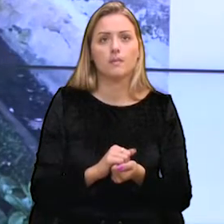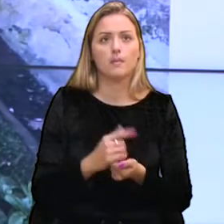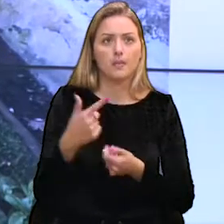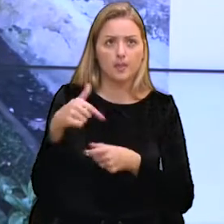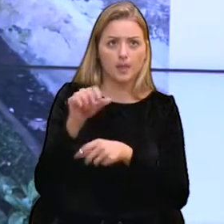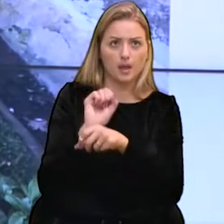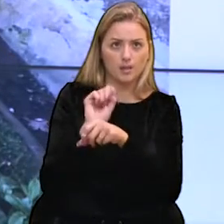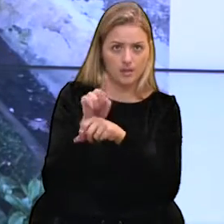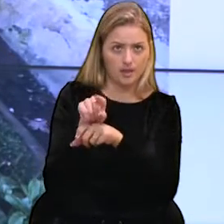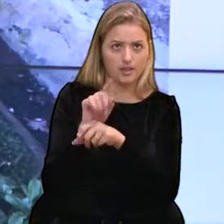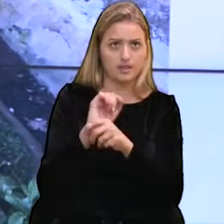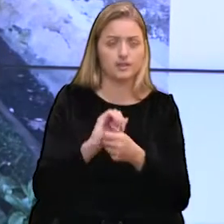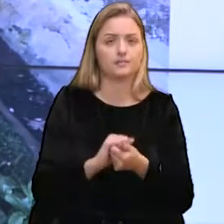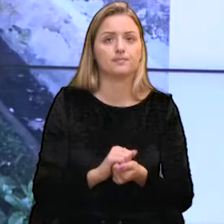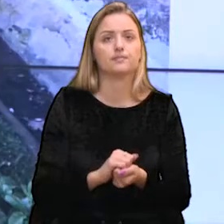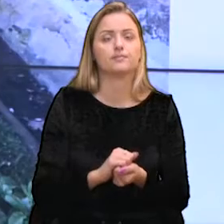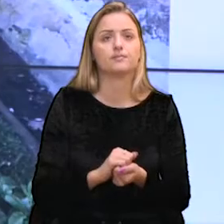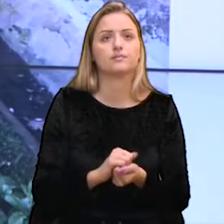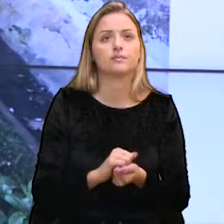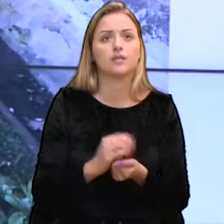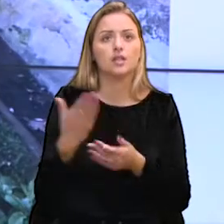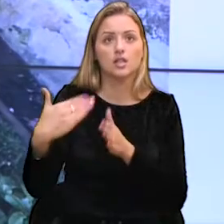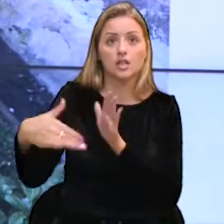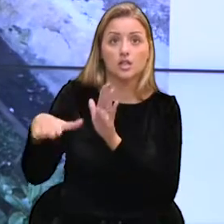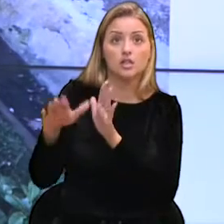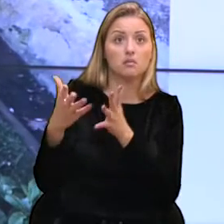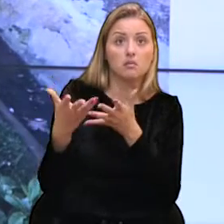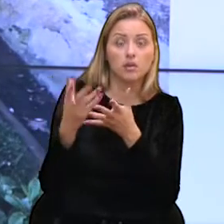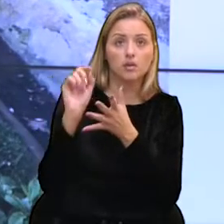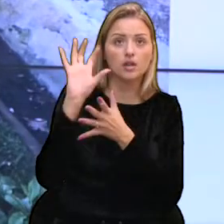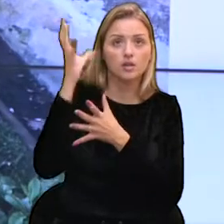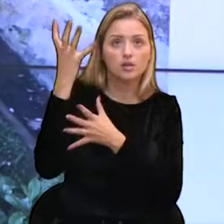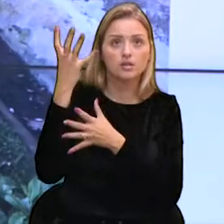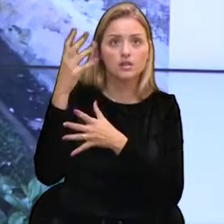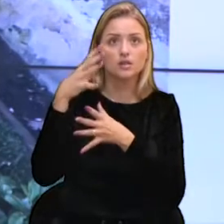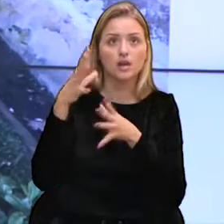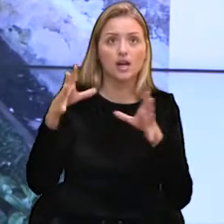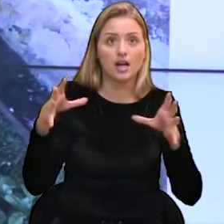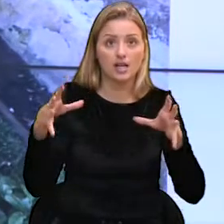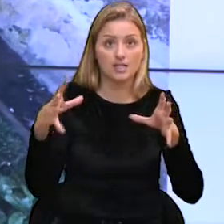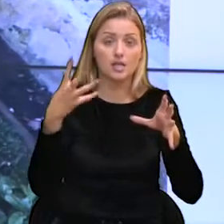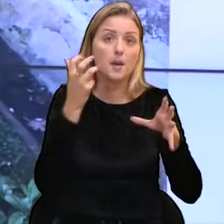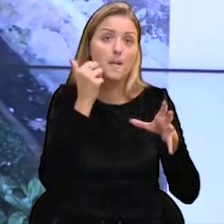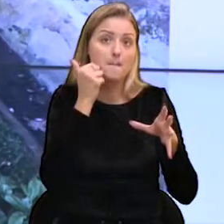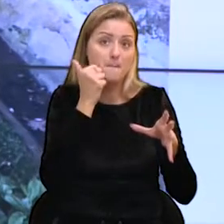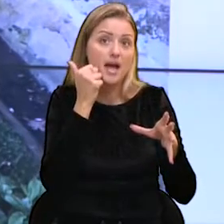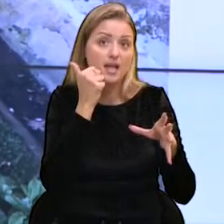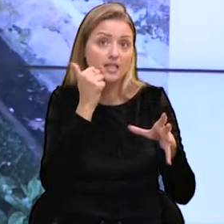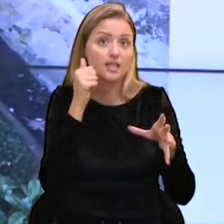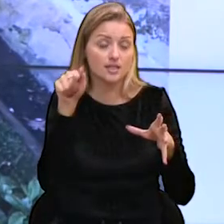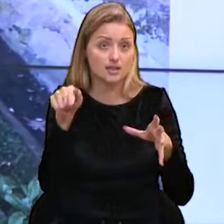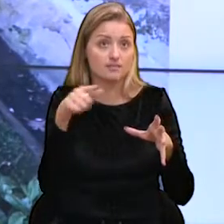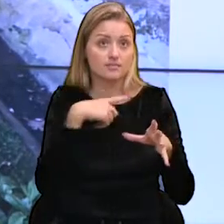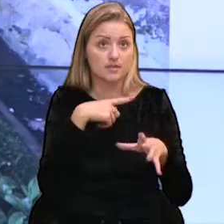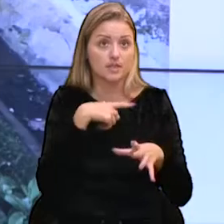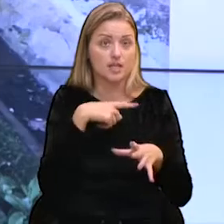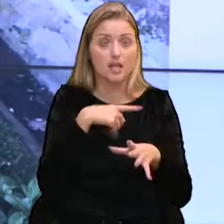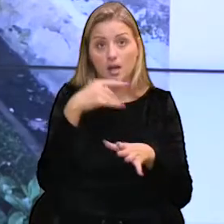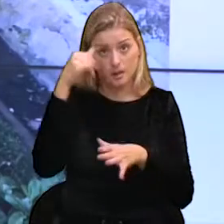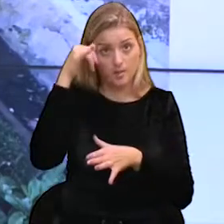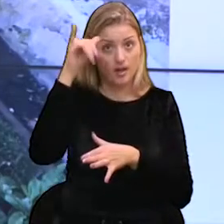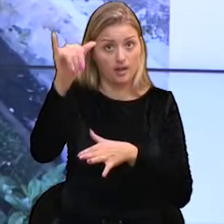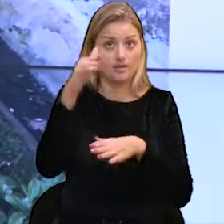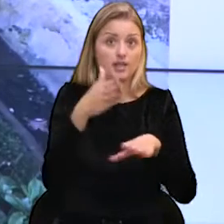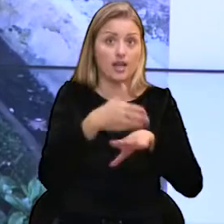Para nessa, por favor. Chegaram ao cúmulo de pegar aquelas pedras, que é justamente para